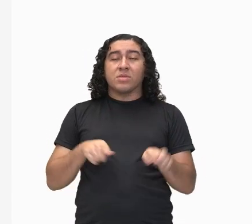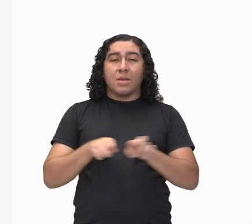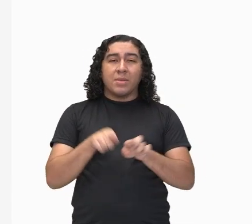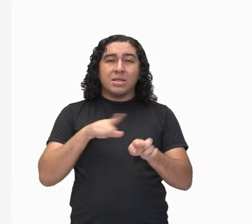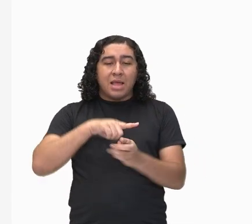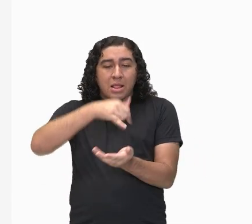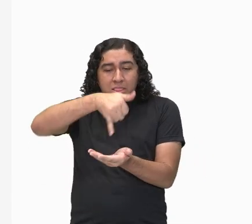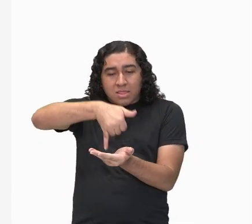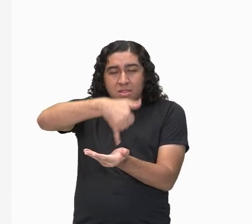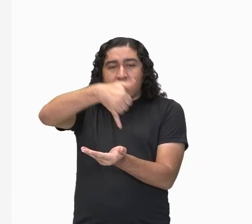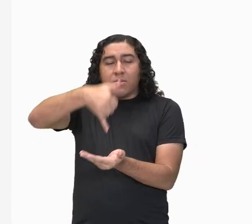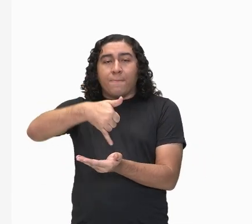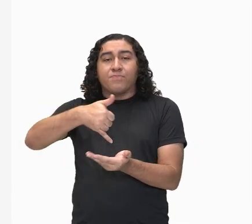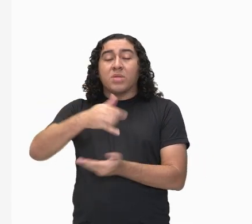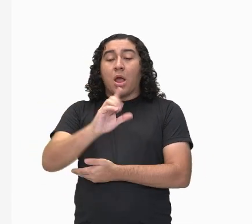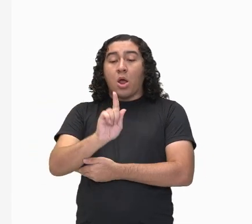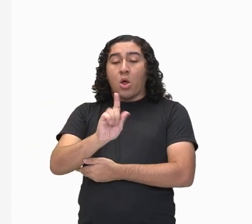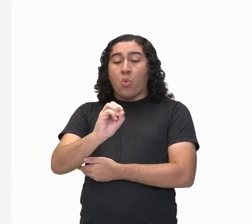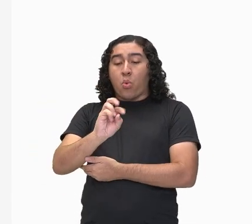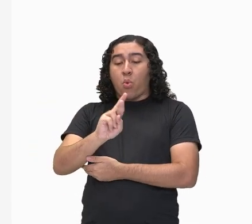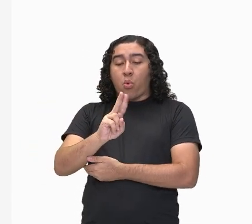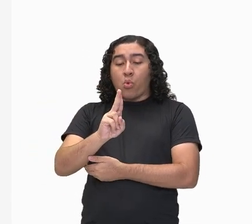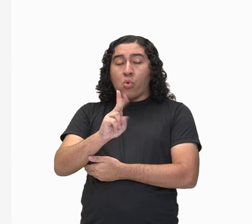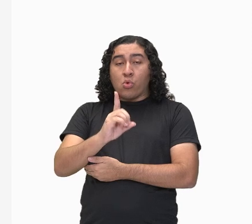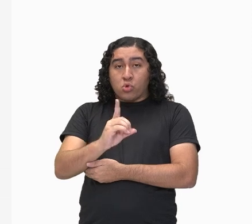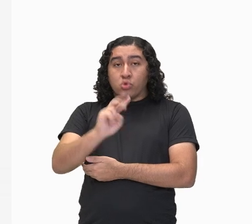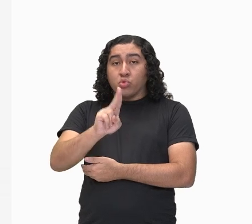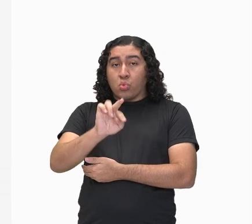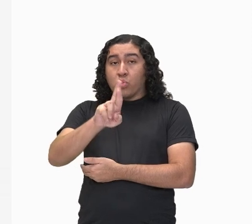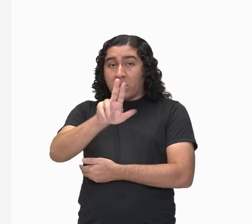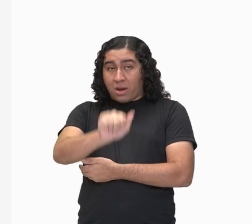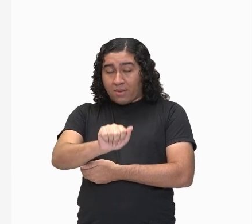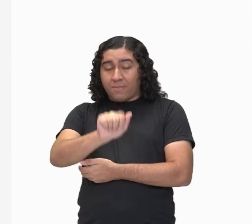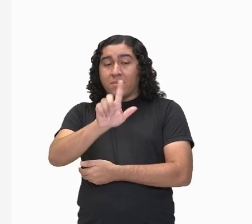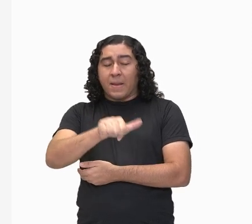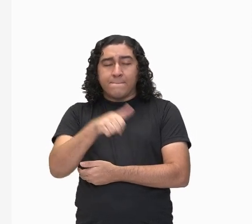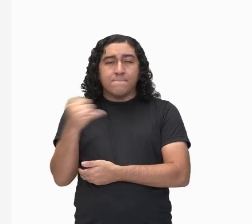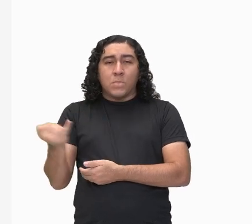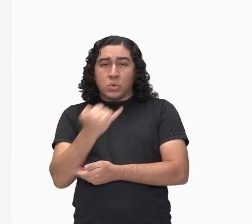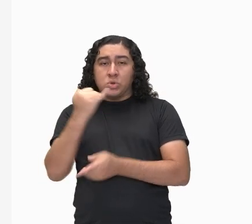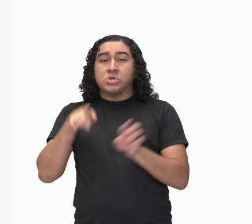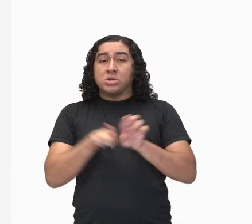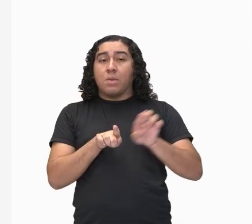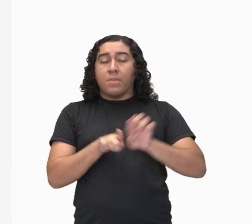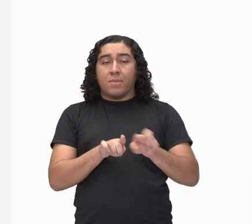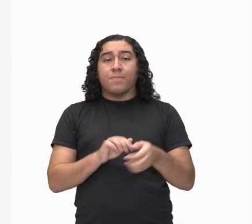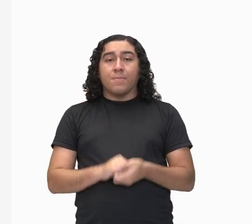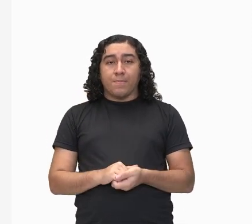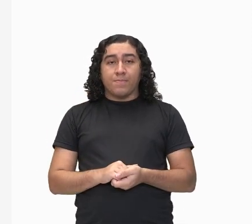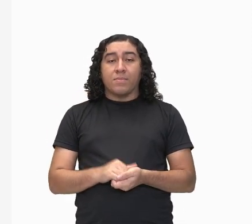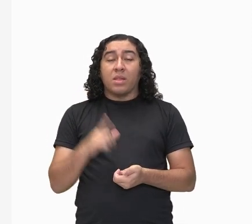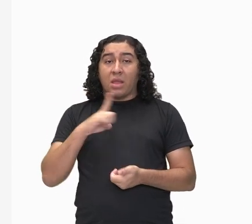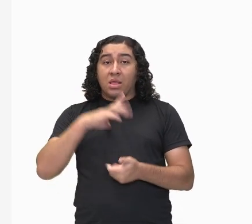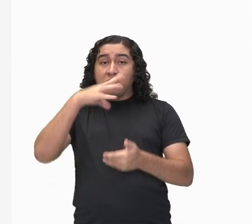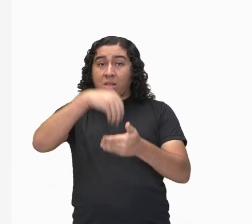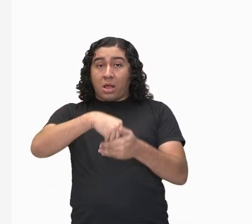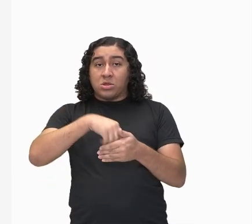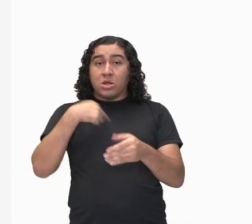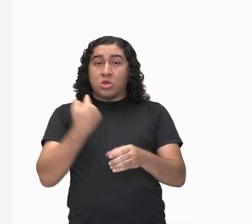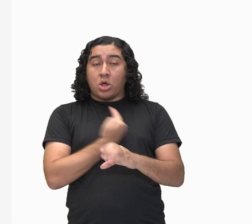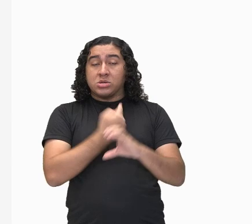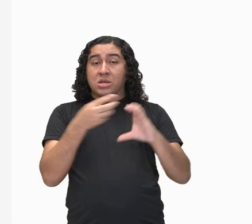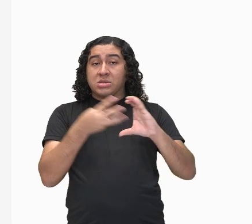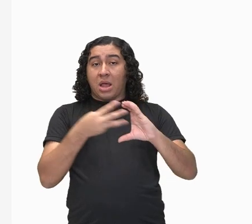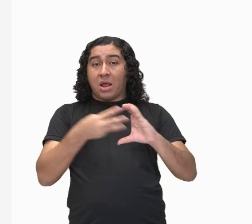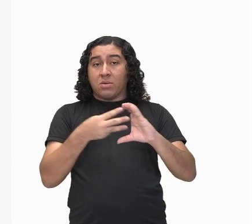que ela é muito importante, né? Ela faz parte, inclusive, né, da composição das nossas células. Então, a gente